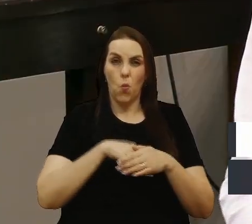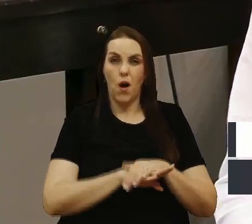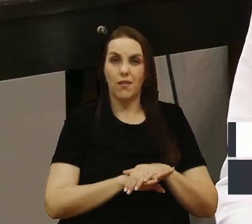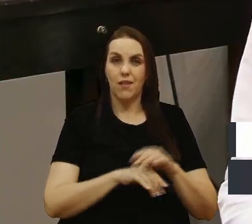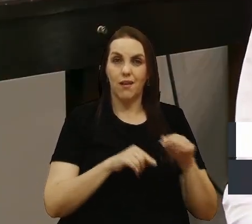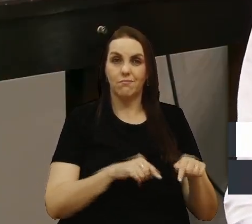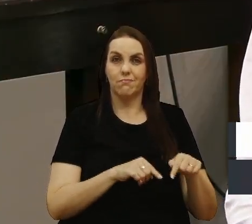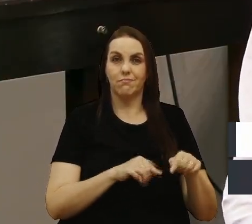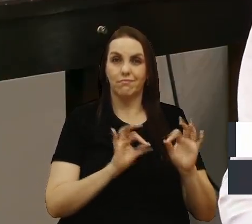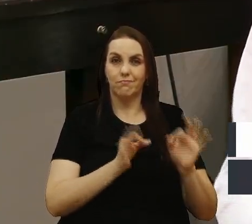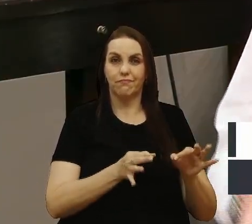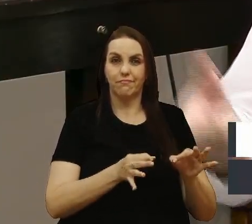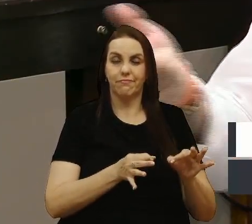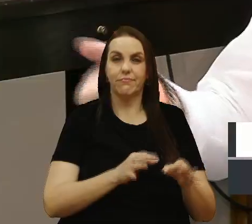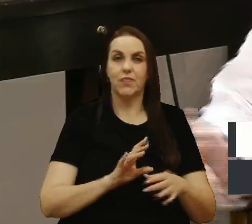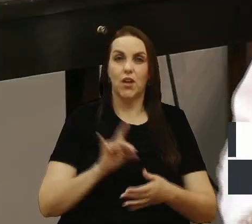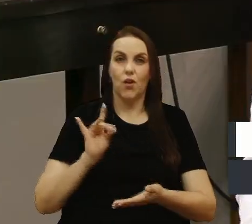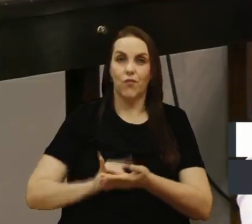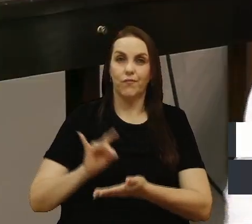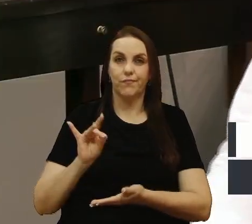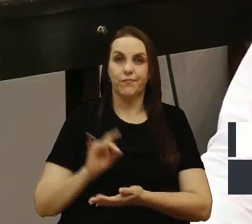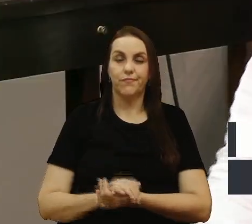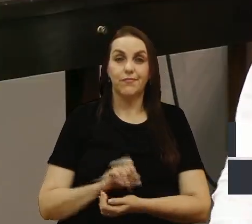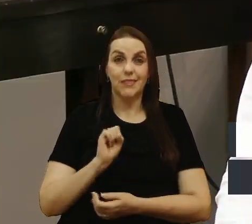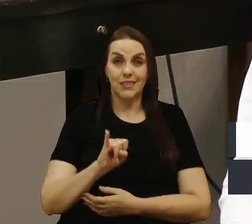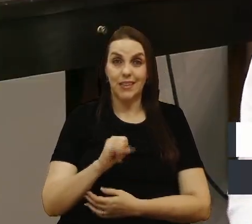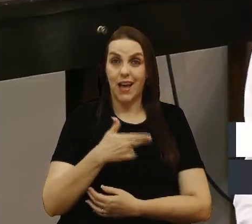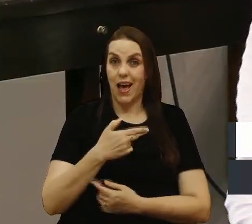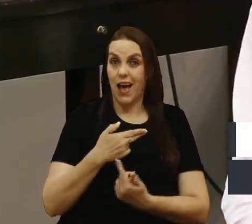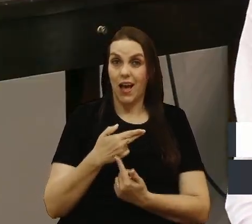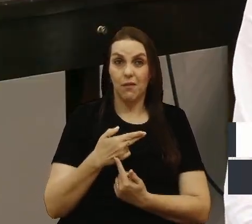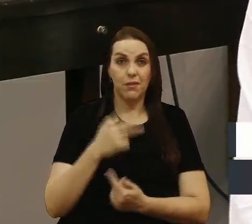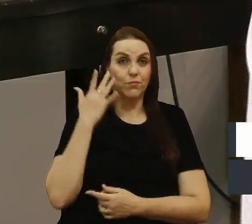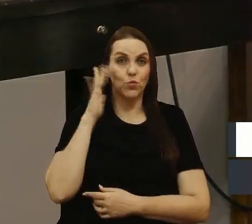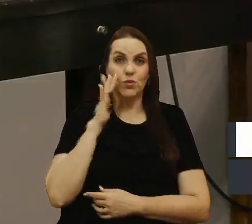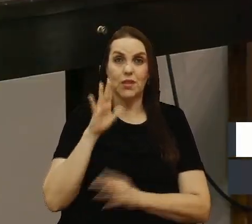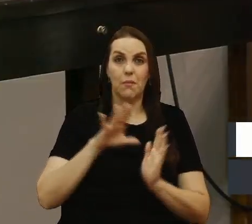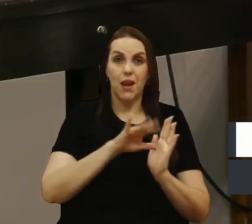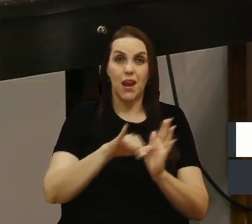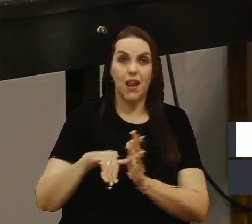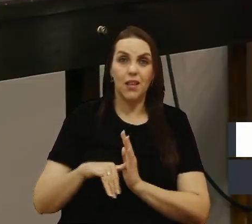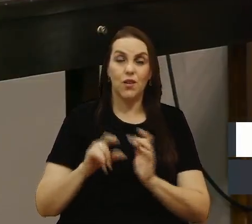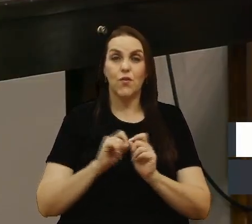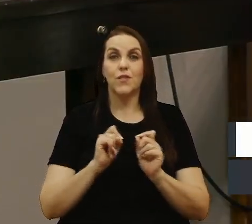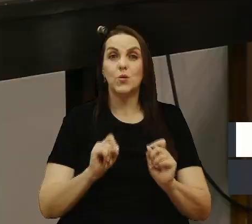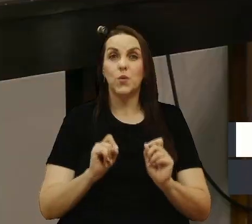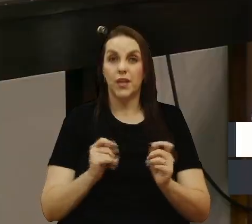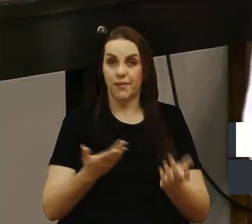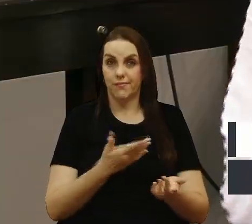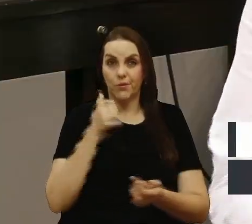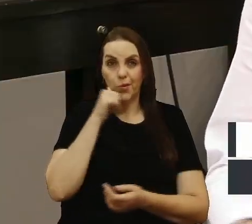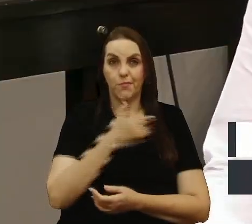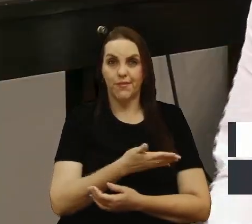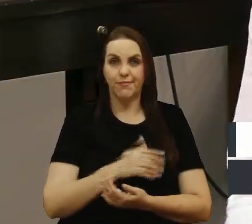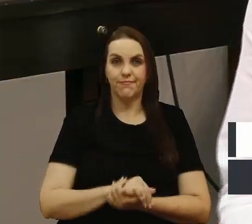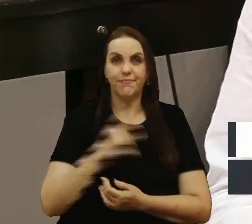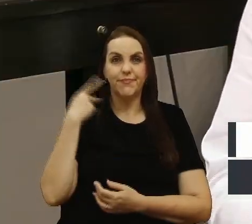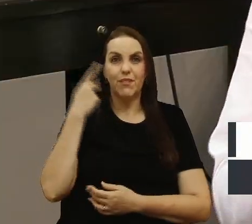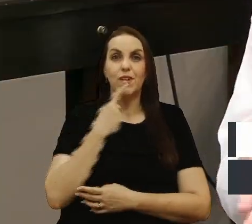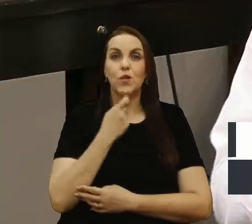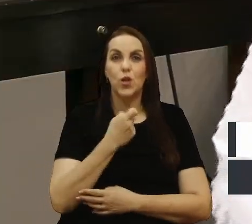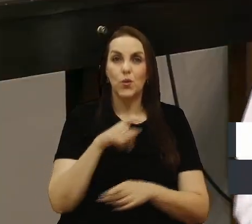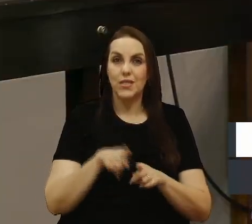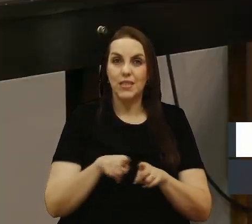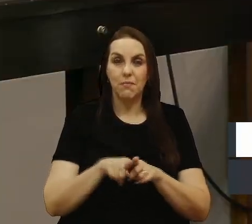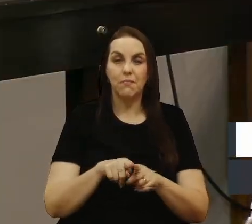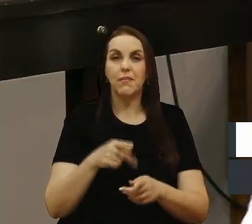ali, ela vai ter uma efetividade. Se não fosse essa arma, a gente não sabe o que esse ladrão teria feito para essa mulher. A vereadora Rose também citou aqui, a